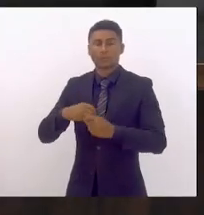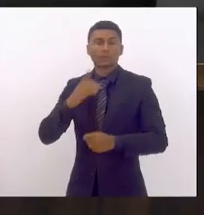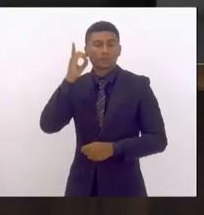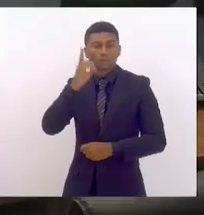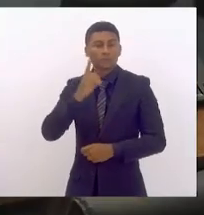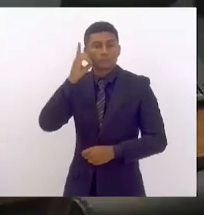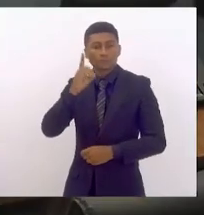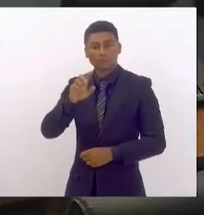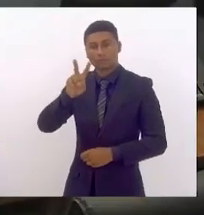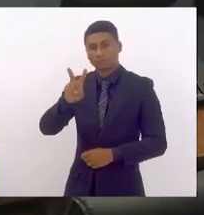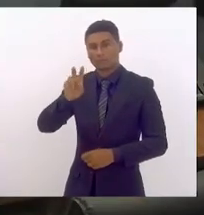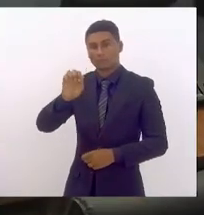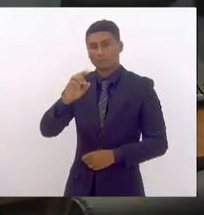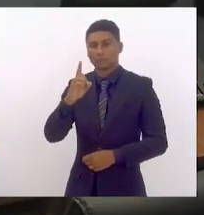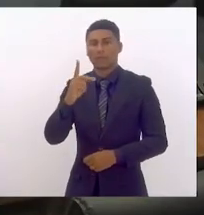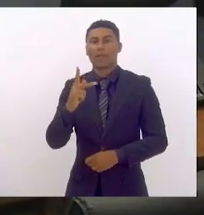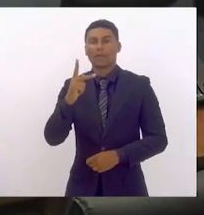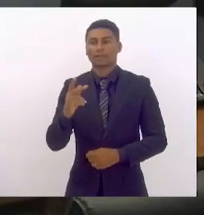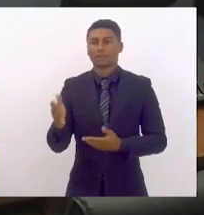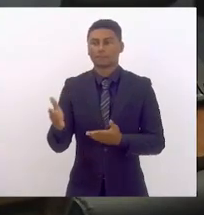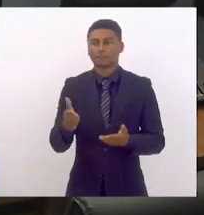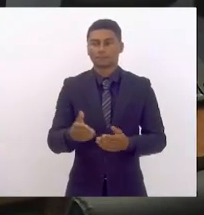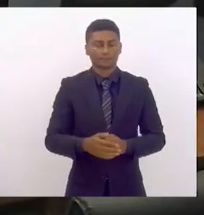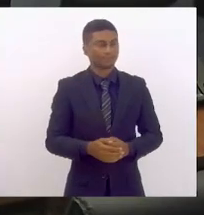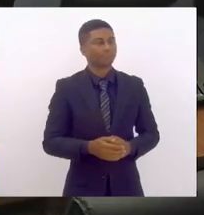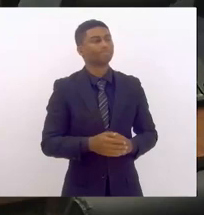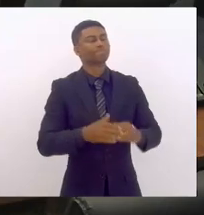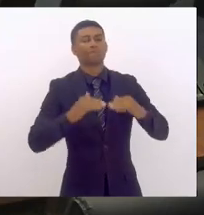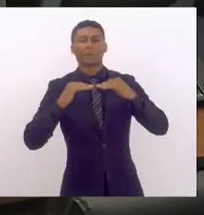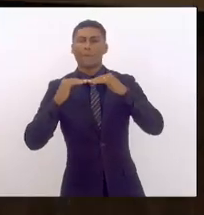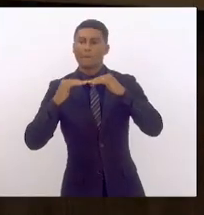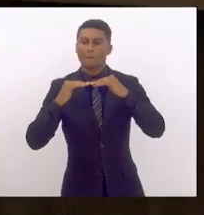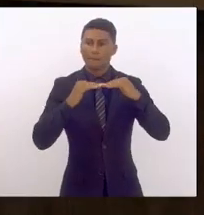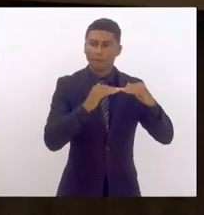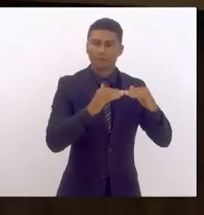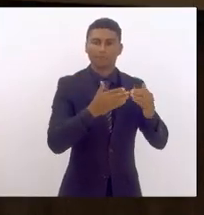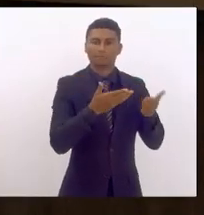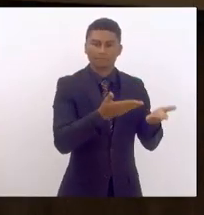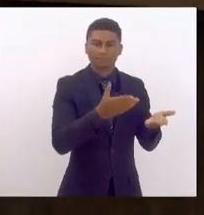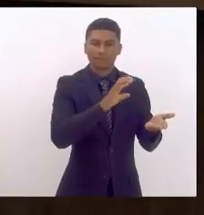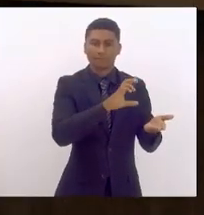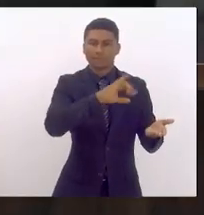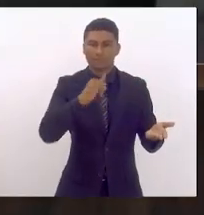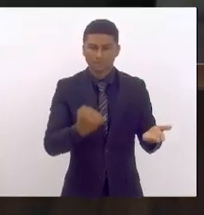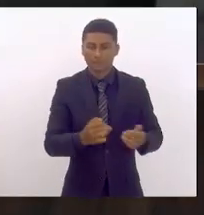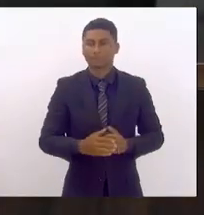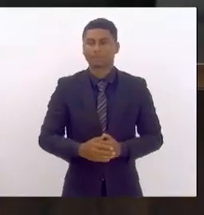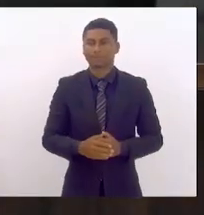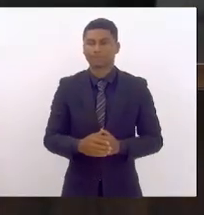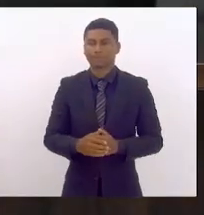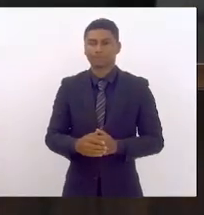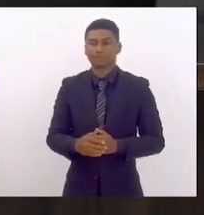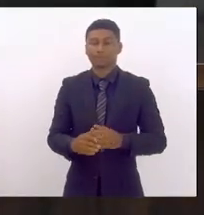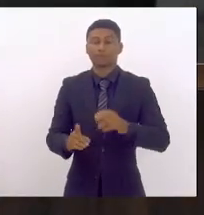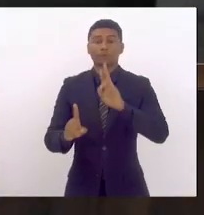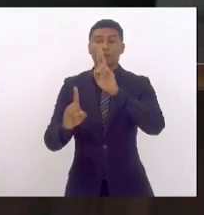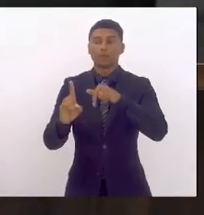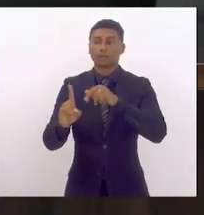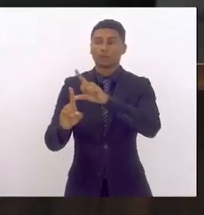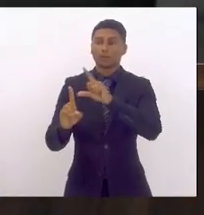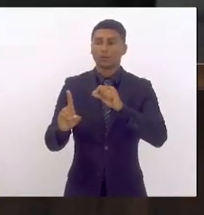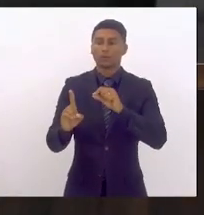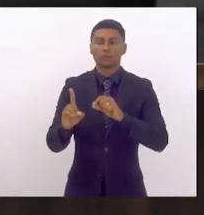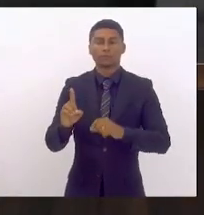valdeck opções de Economia acompanha exatamente aparecer emitido pela ccj presidência designa relatou pela comissão de trabalho